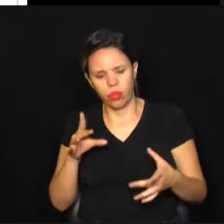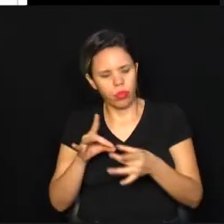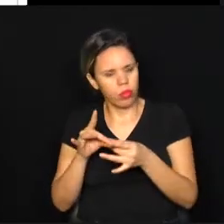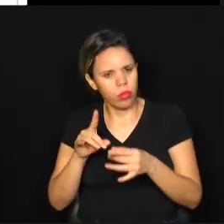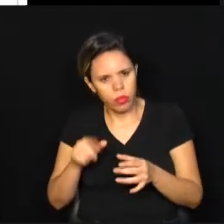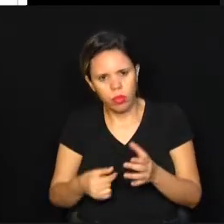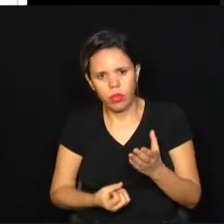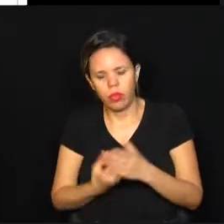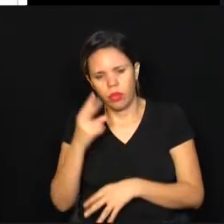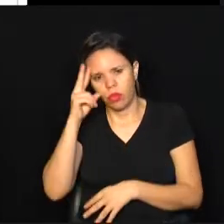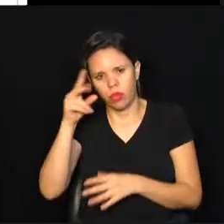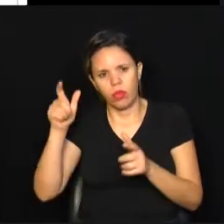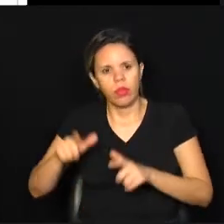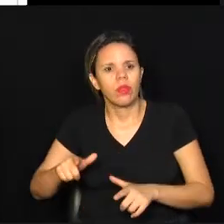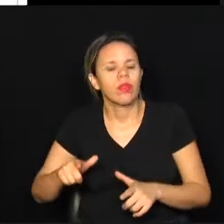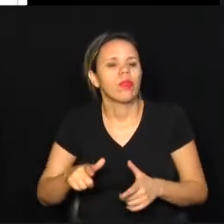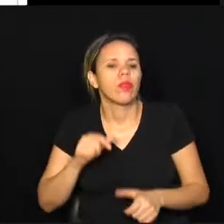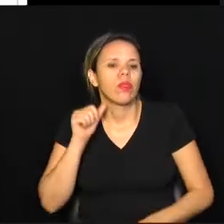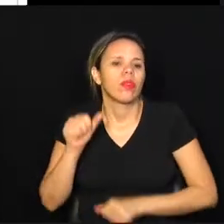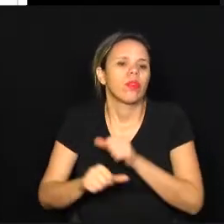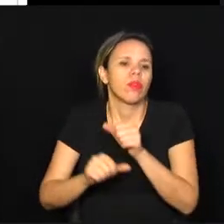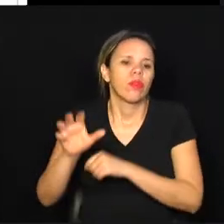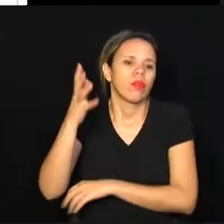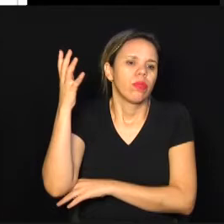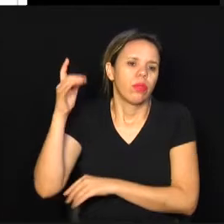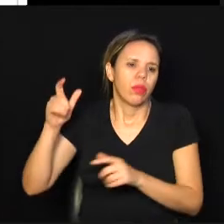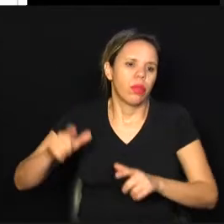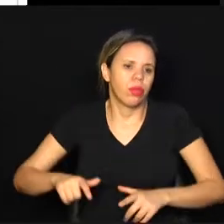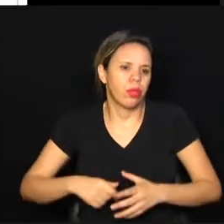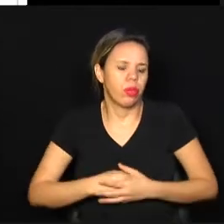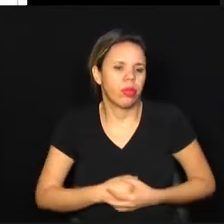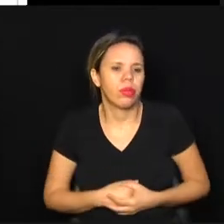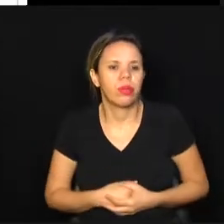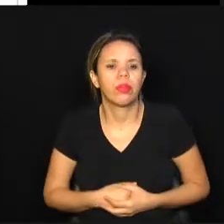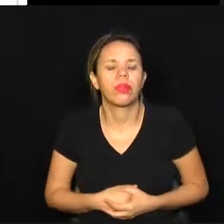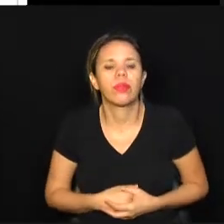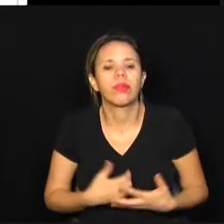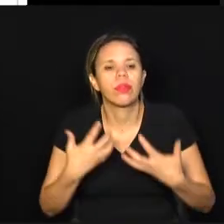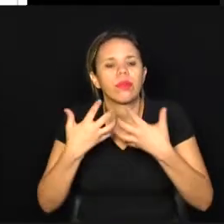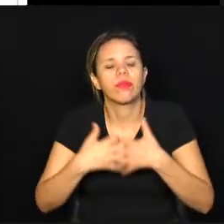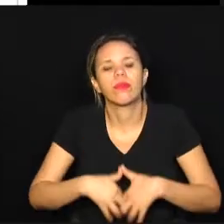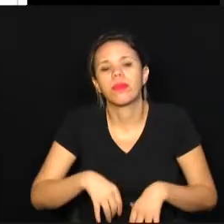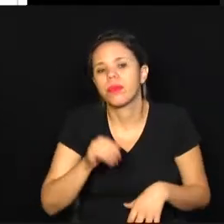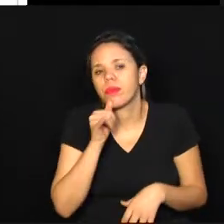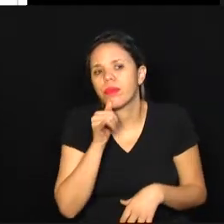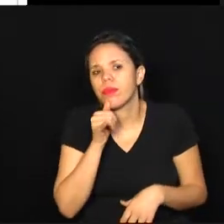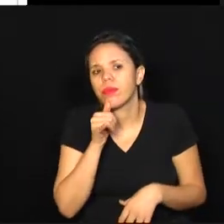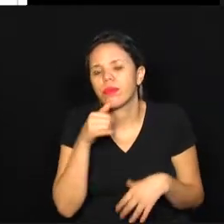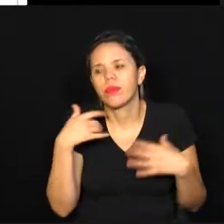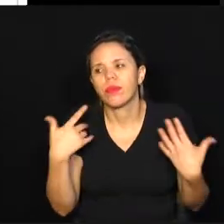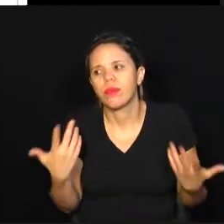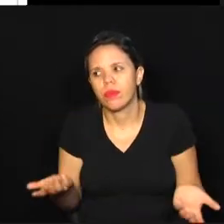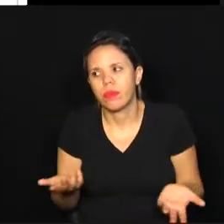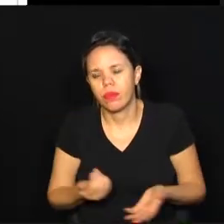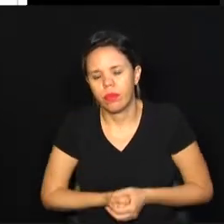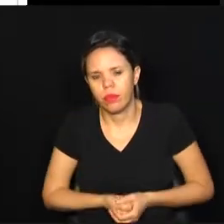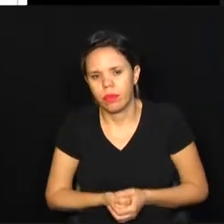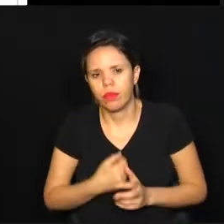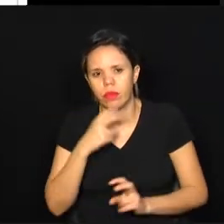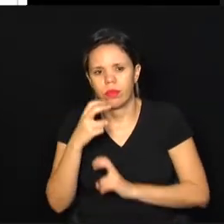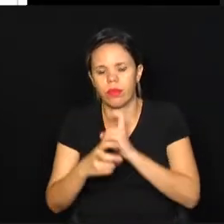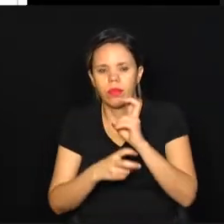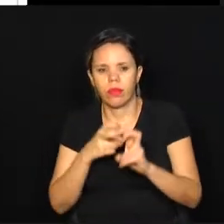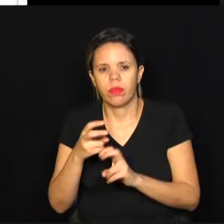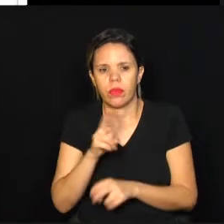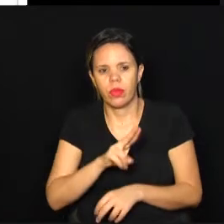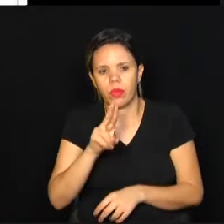conta a história desse lugar, isso muda a paisagem desse lugar. Então, pensar, por exemplo, em um parque linear para